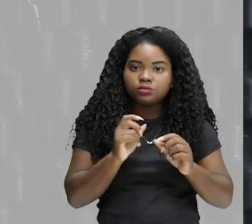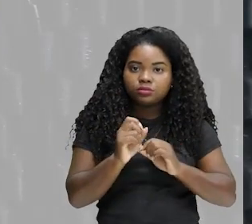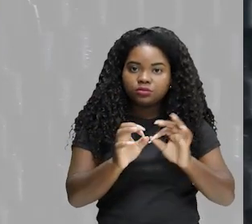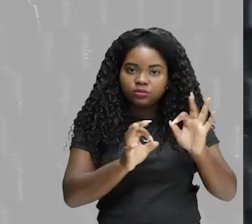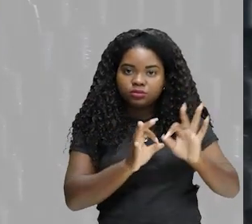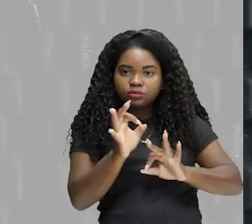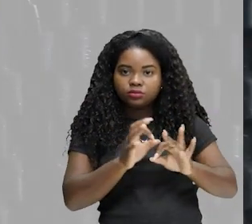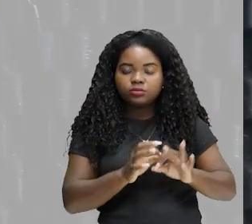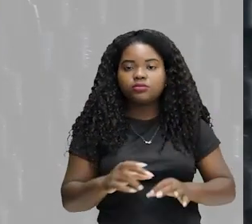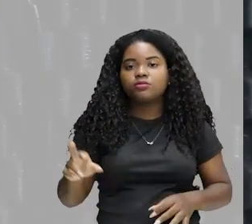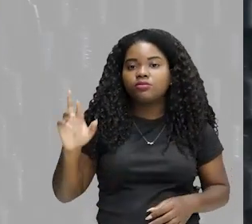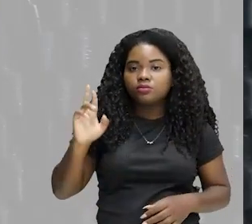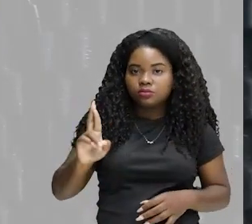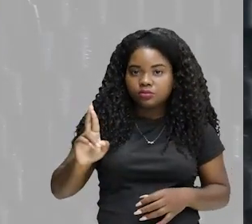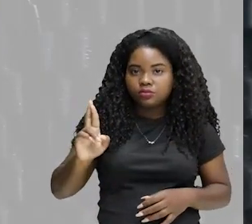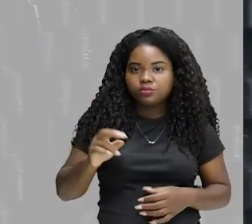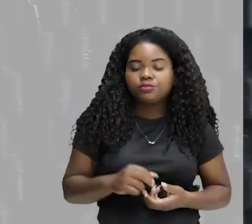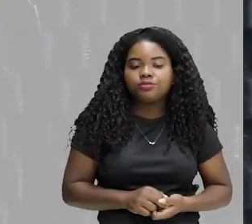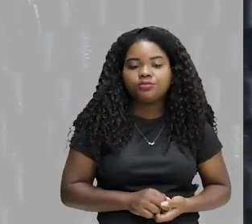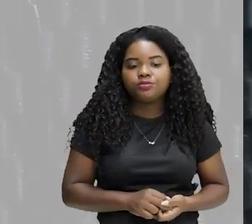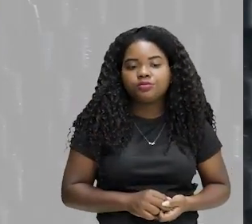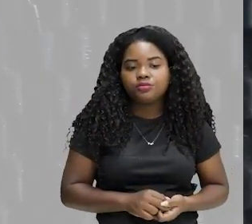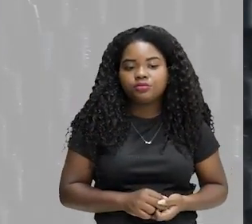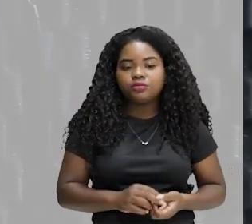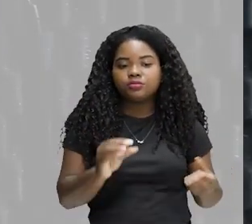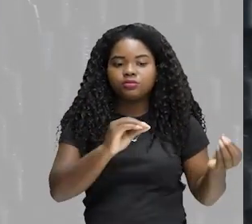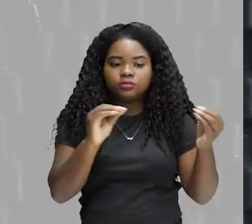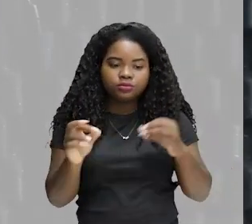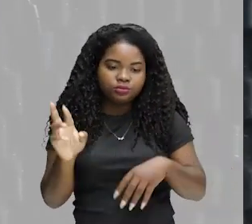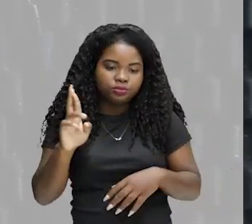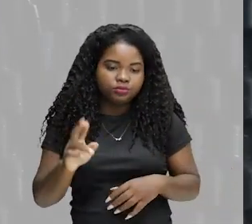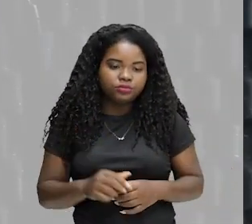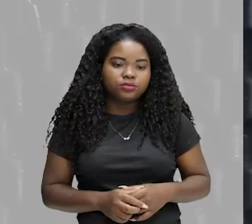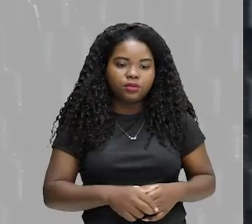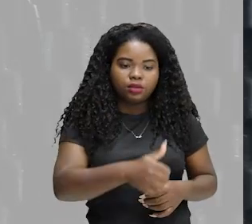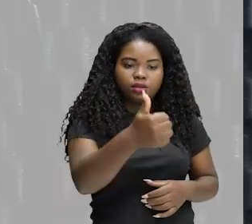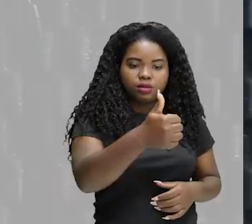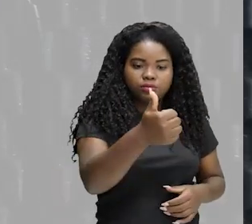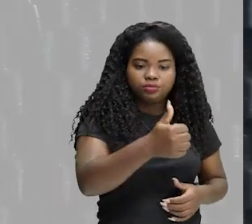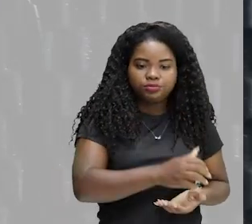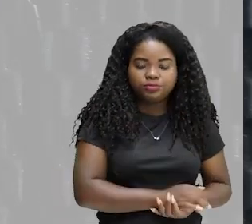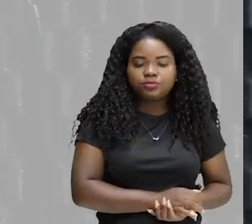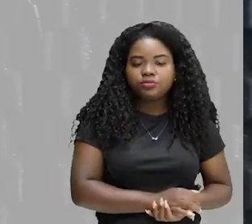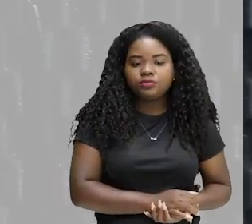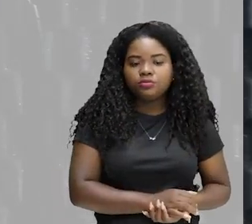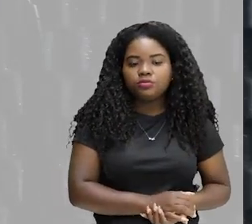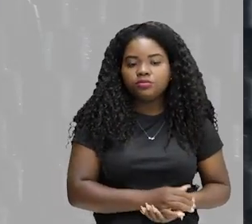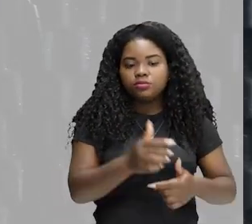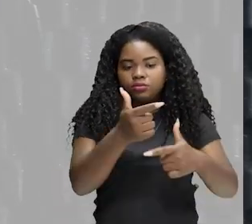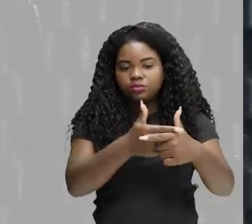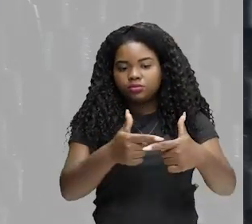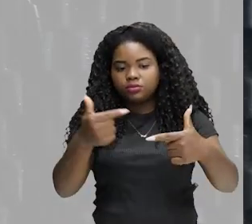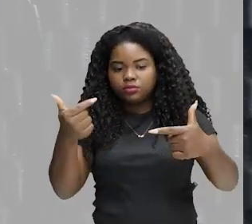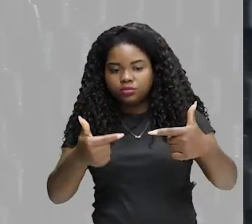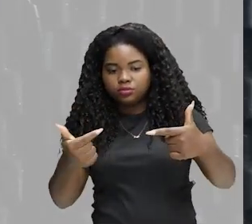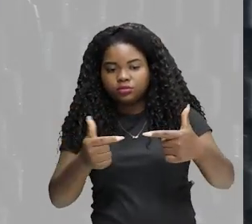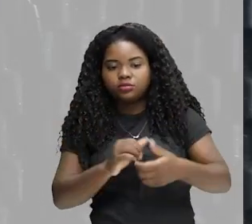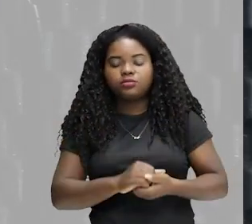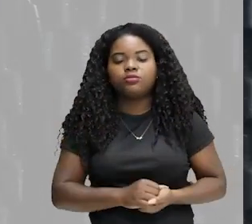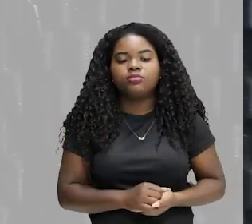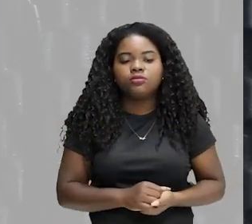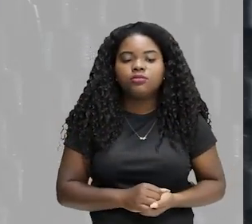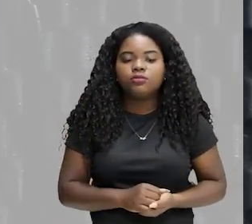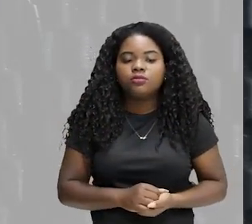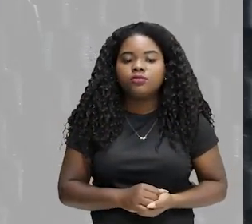a razão? Quando eu monto essa razão, ele vai ficar o A do Japão dividido pelo A da